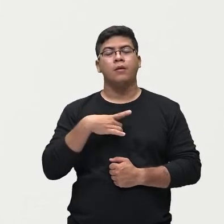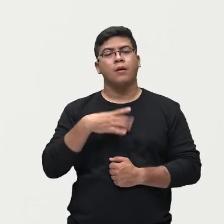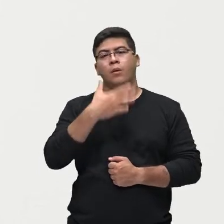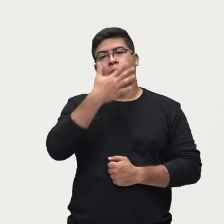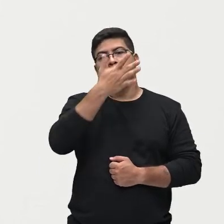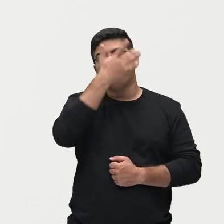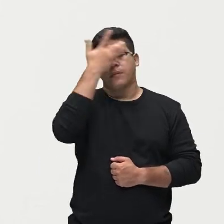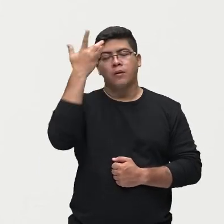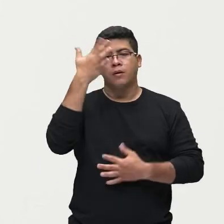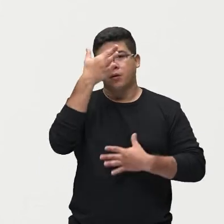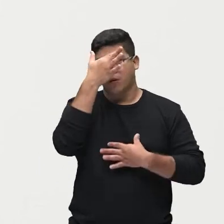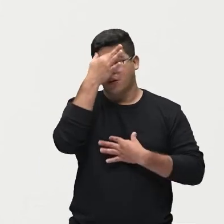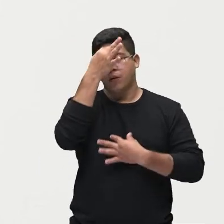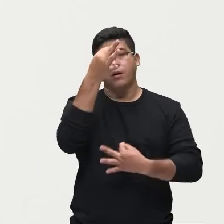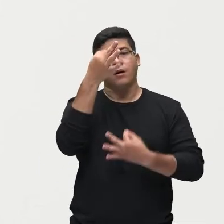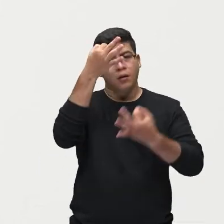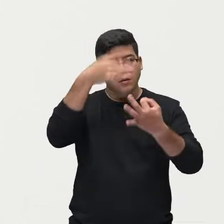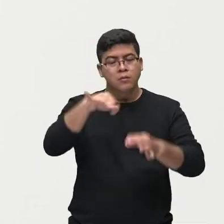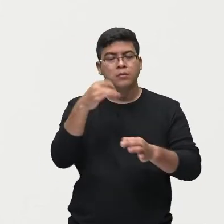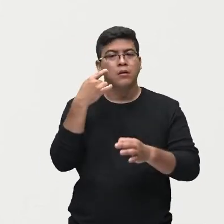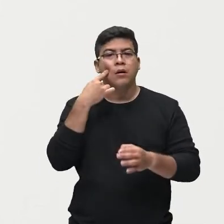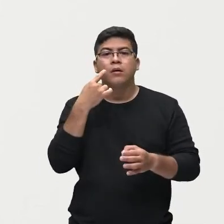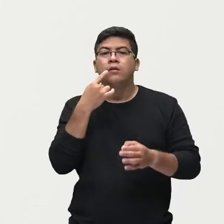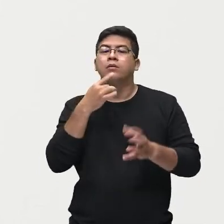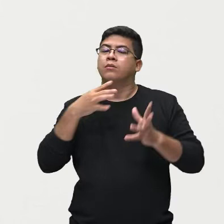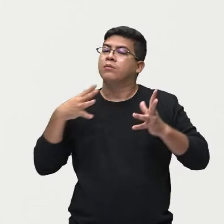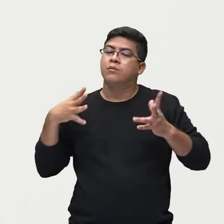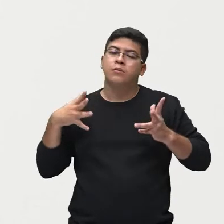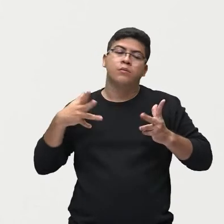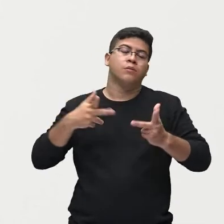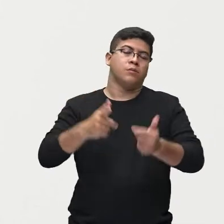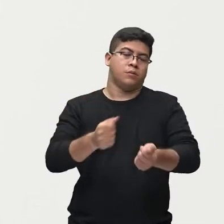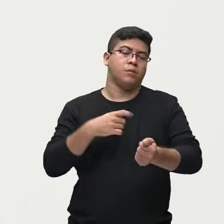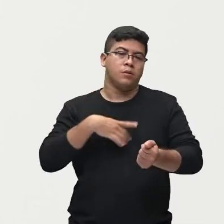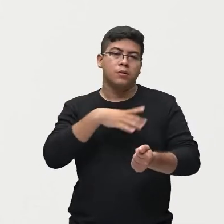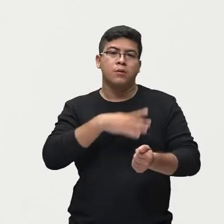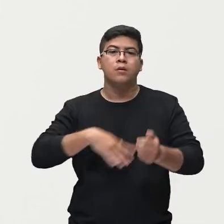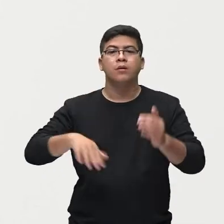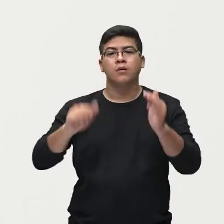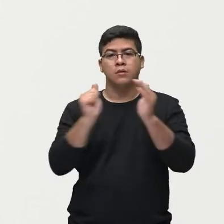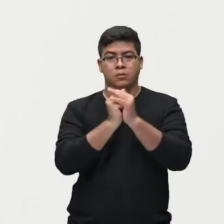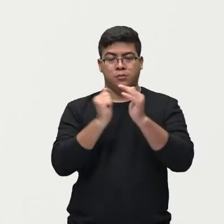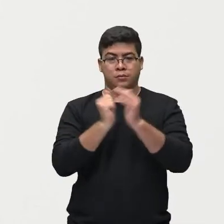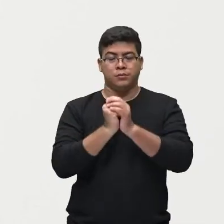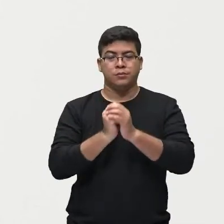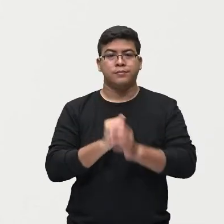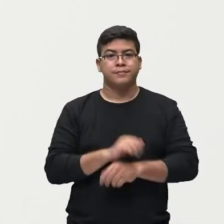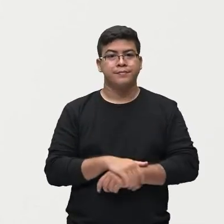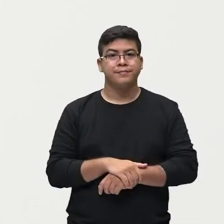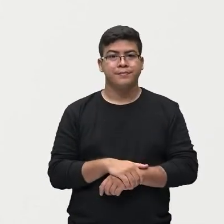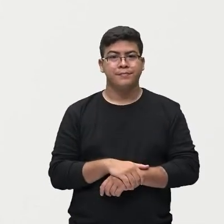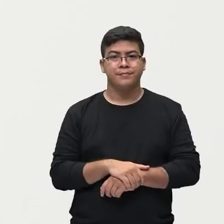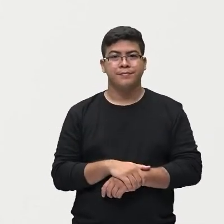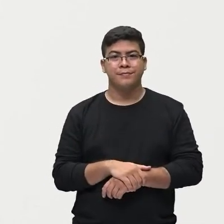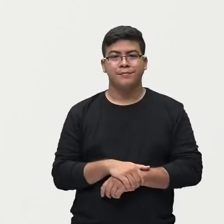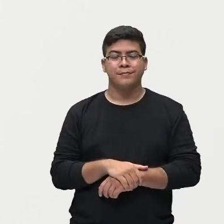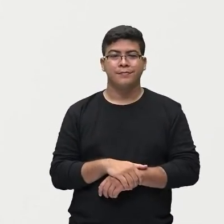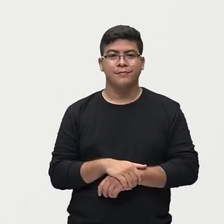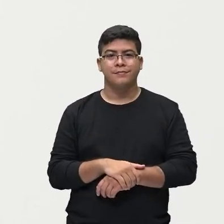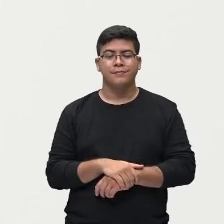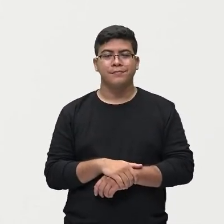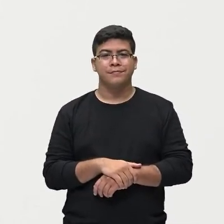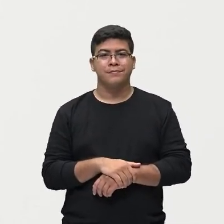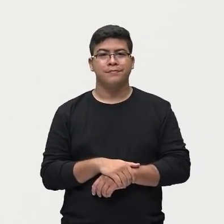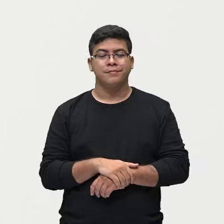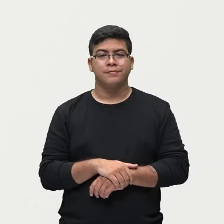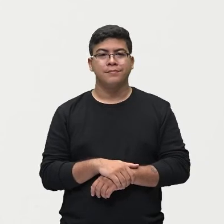tenha certeza que Deus vai purificando a vida dele através das orações. Olha que bonito que o islamismo convida. E